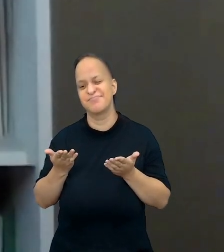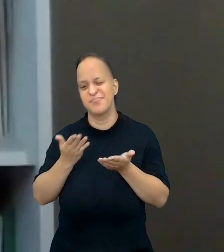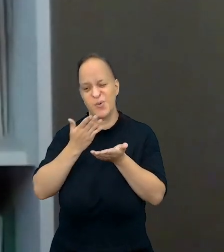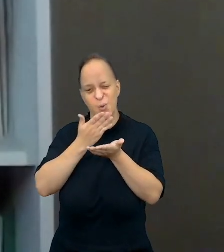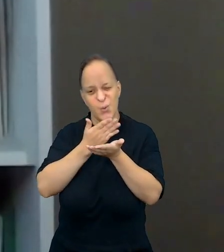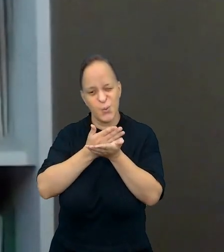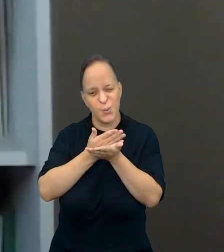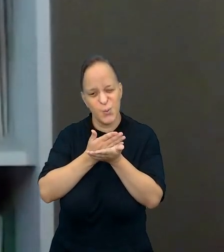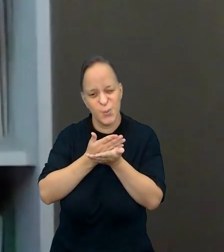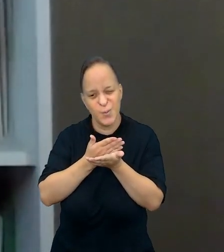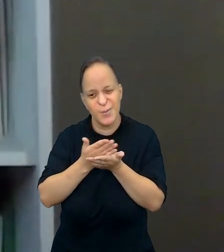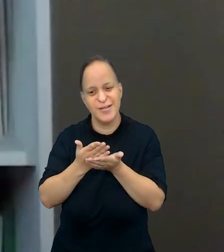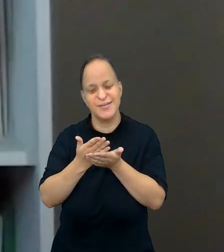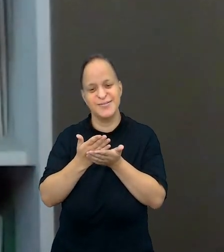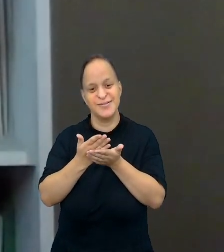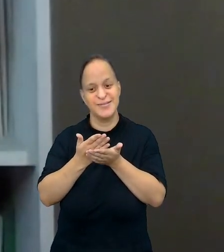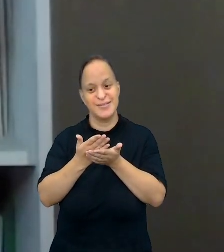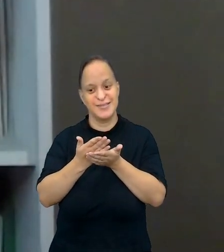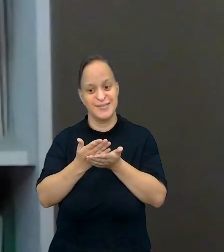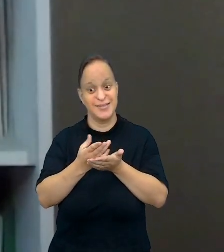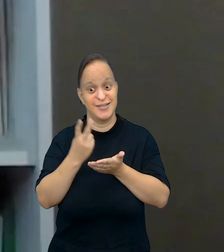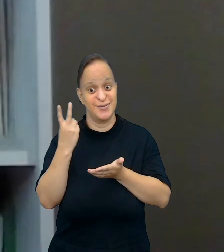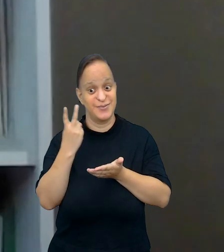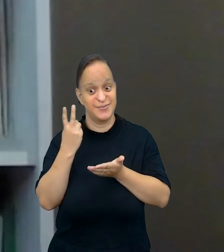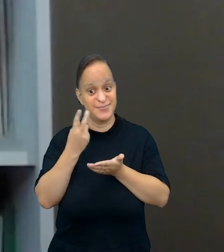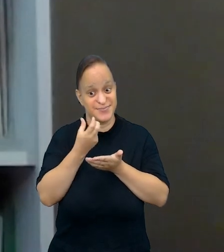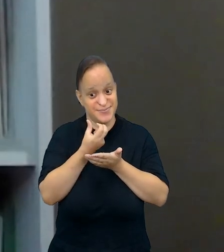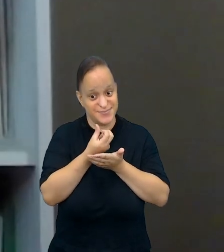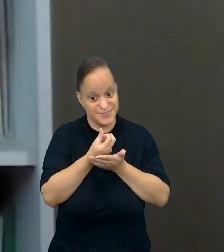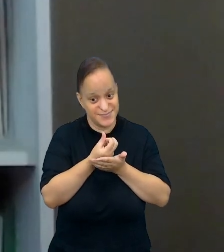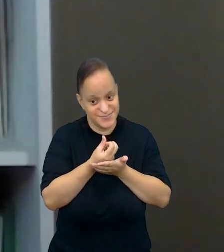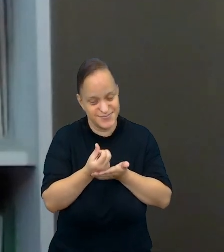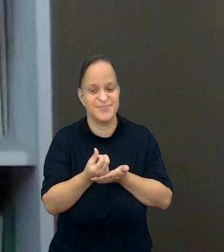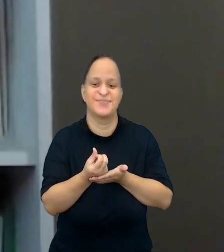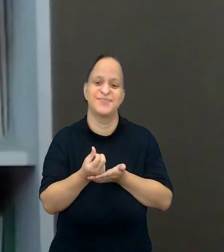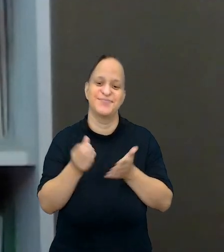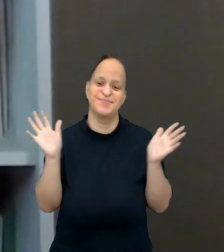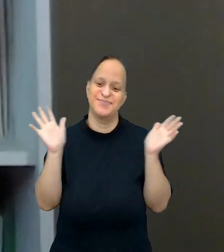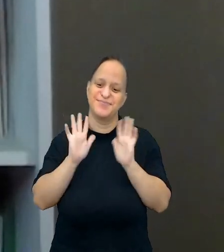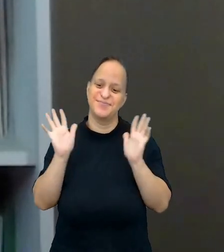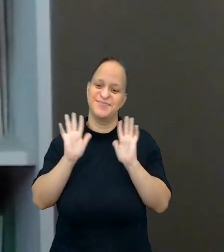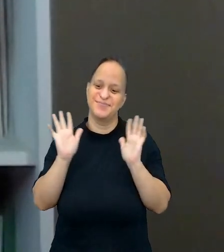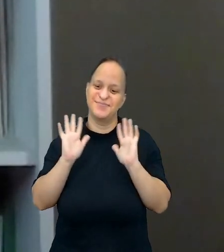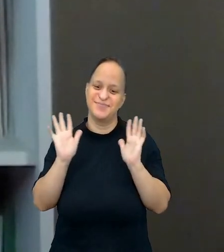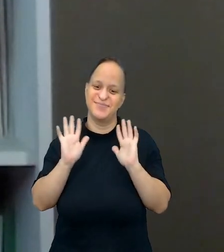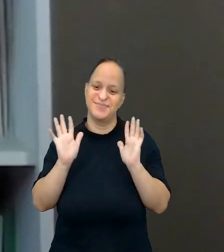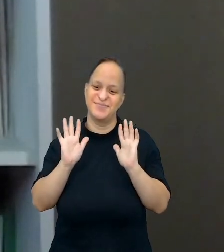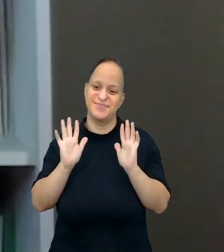começaremos, né, o segundo bimestre, tá bom? Nos próximos vídeos. Até mais!